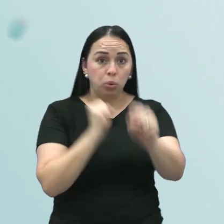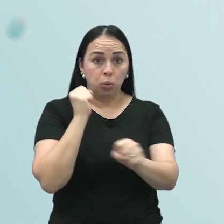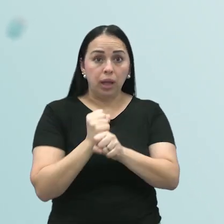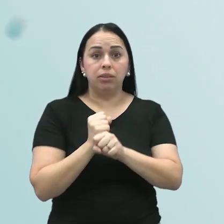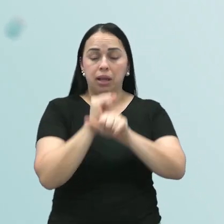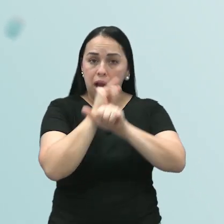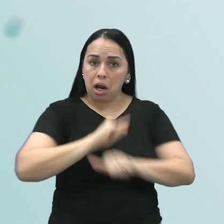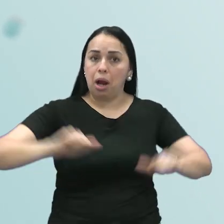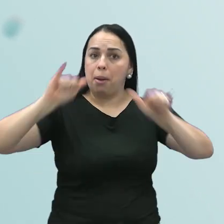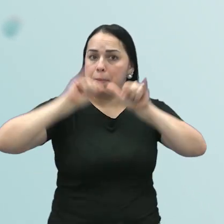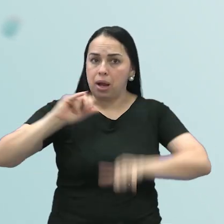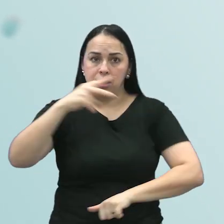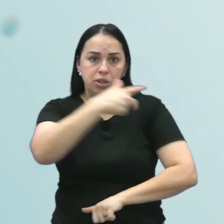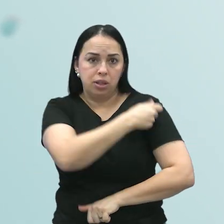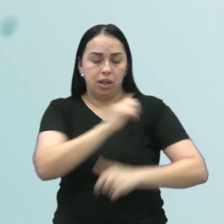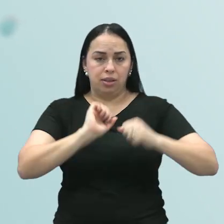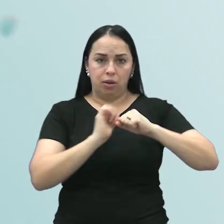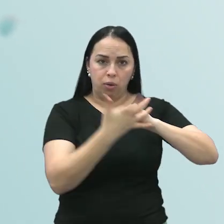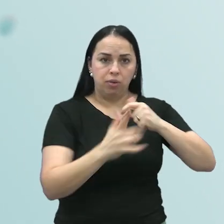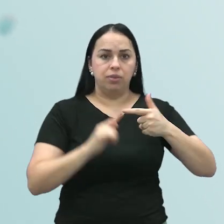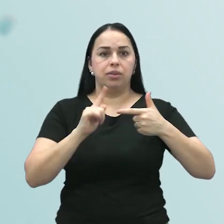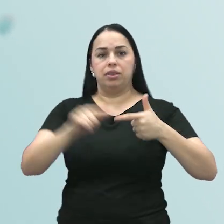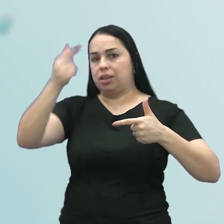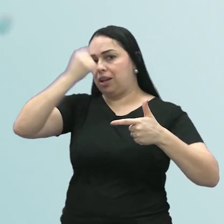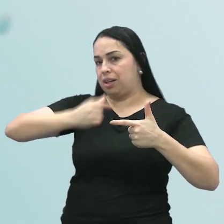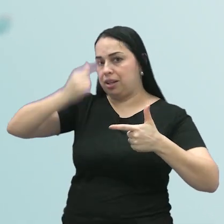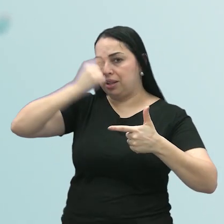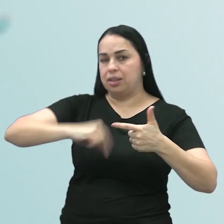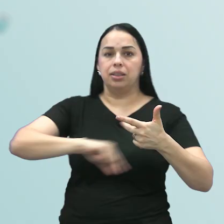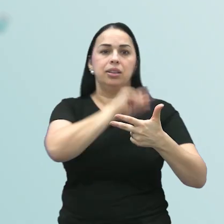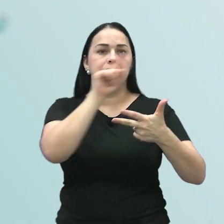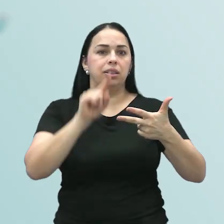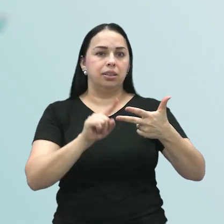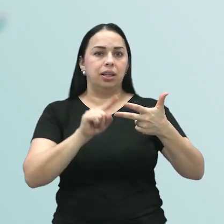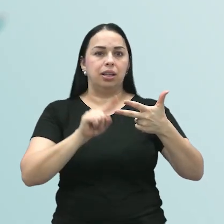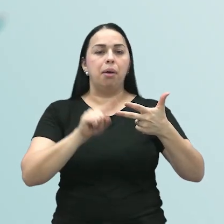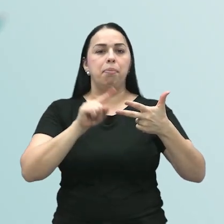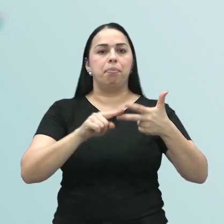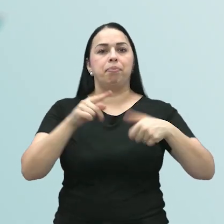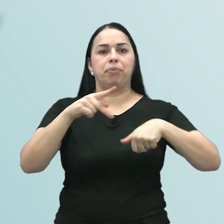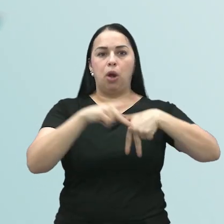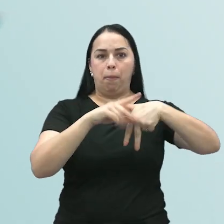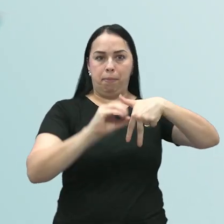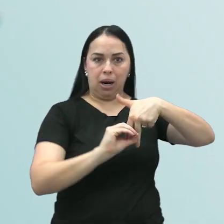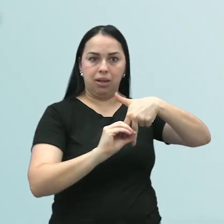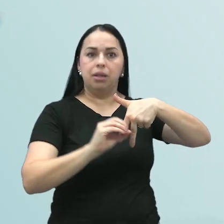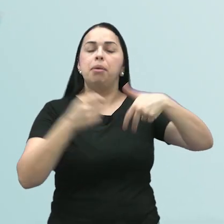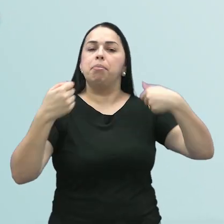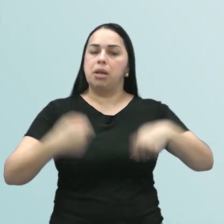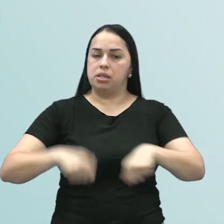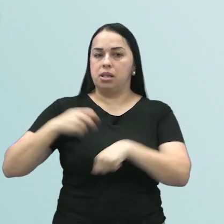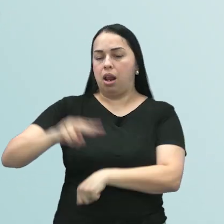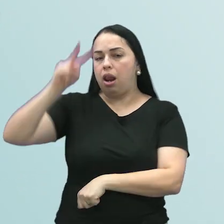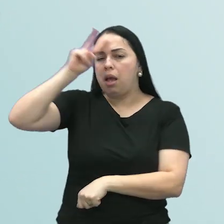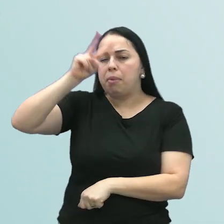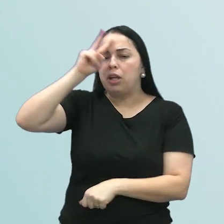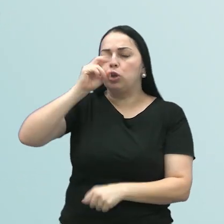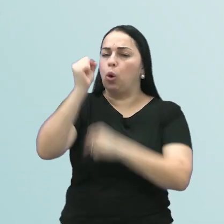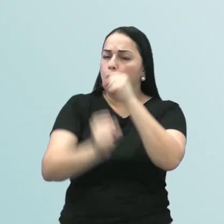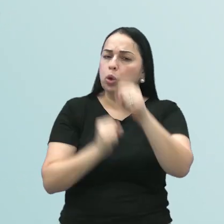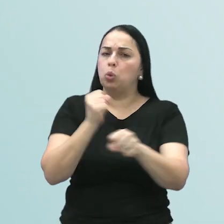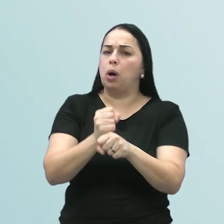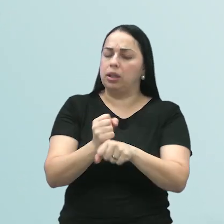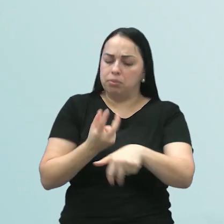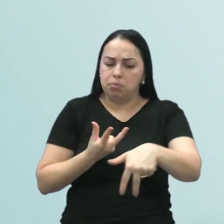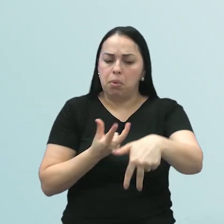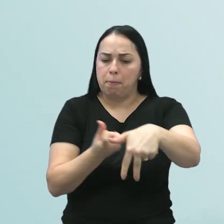campanhas de vacinação da Covid, da gripe e também da paralisia infantil que precisam ser lembrados a cada ano para a